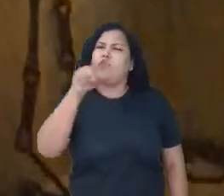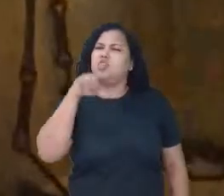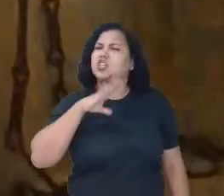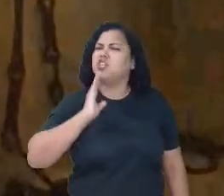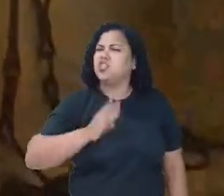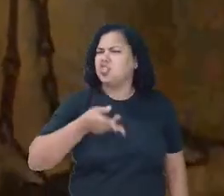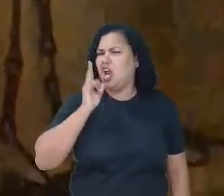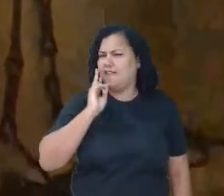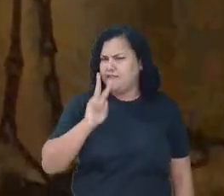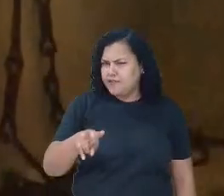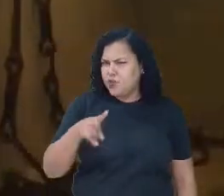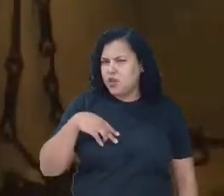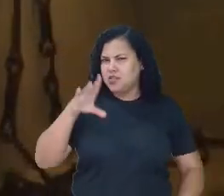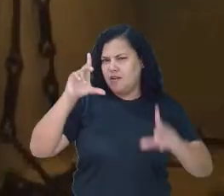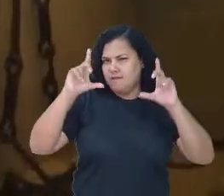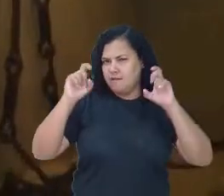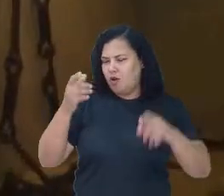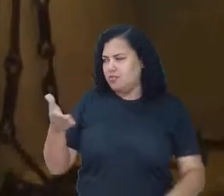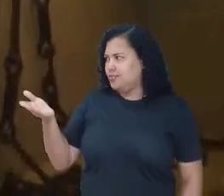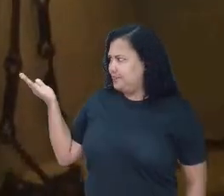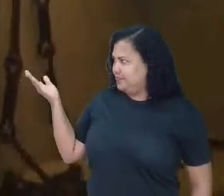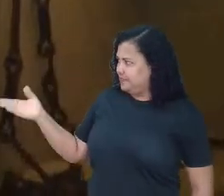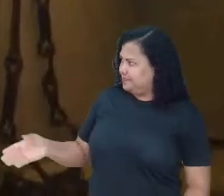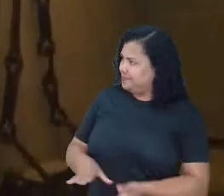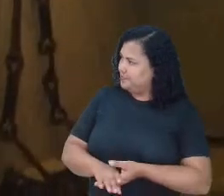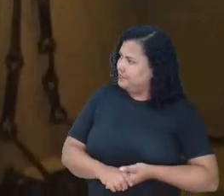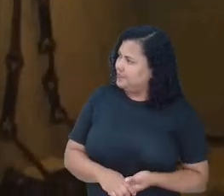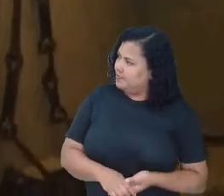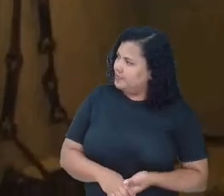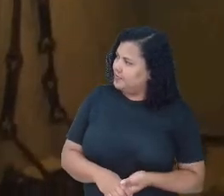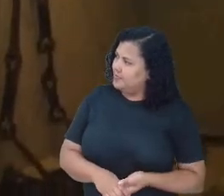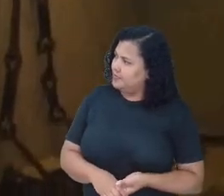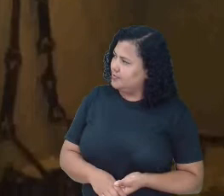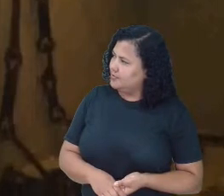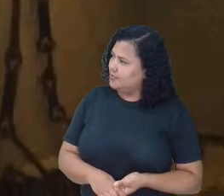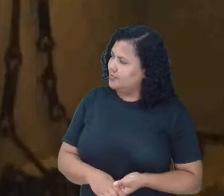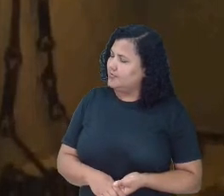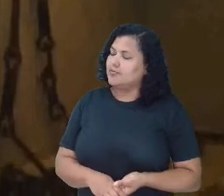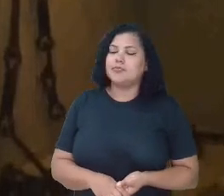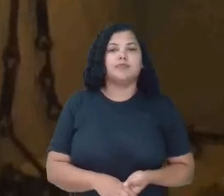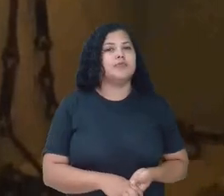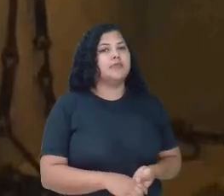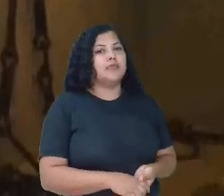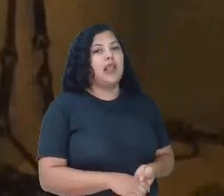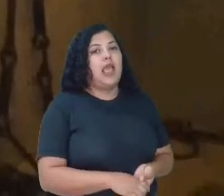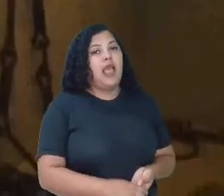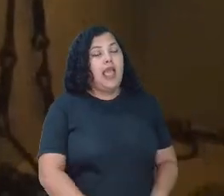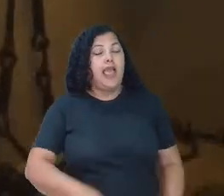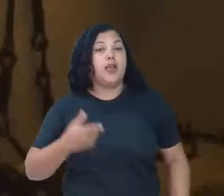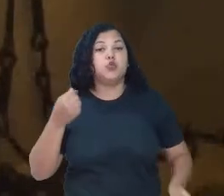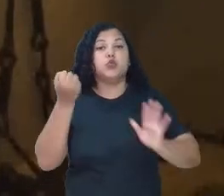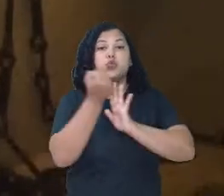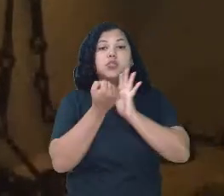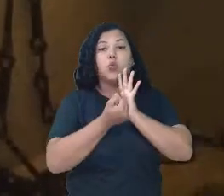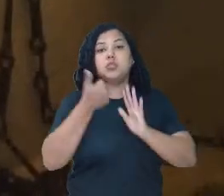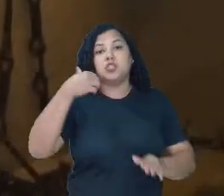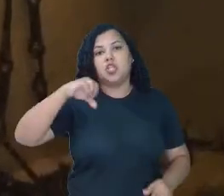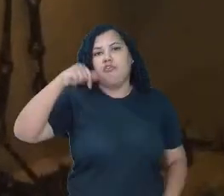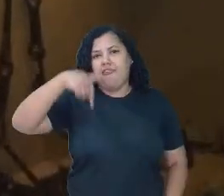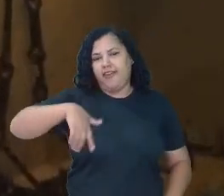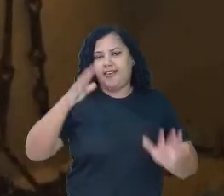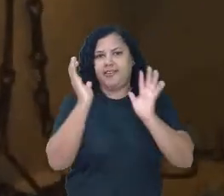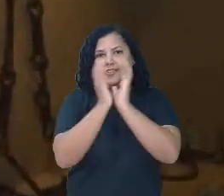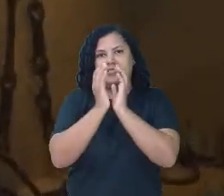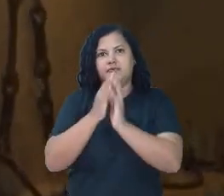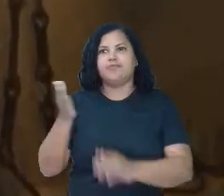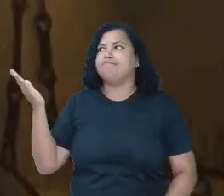visto essa fotografia. Essa fotografia é de uma ama de leite daqui de Recife no século XIX. E é